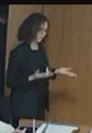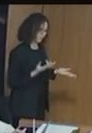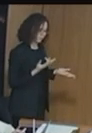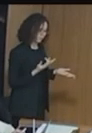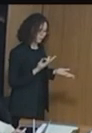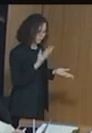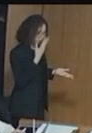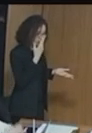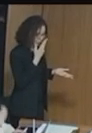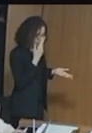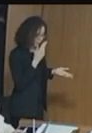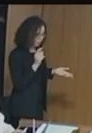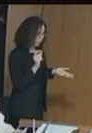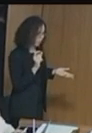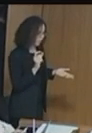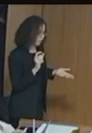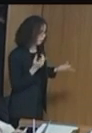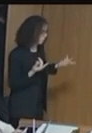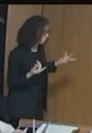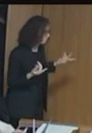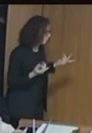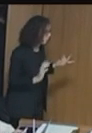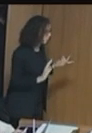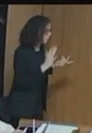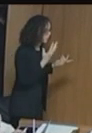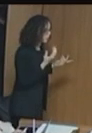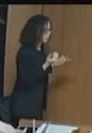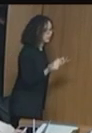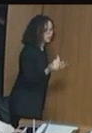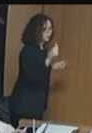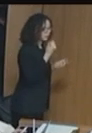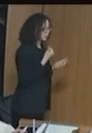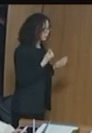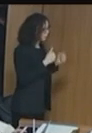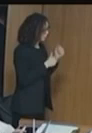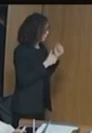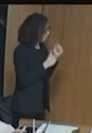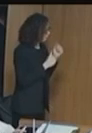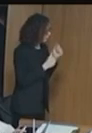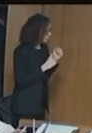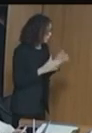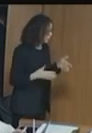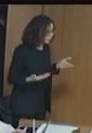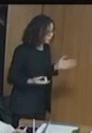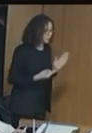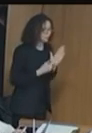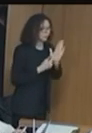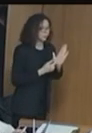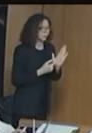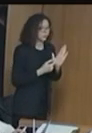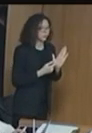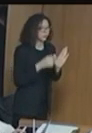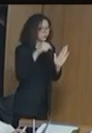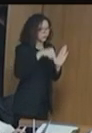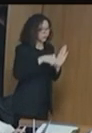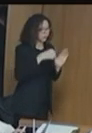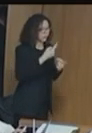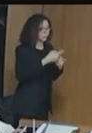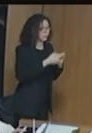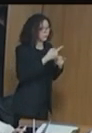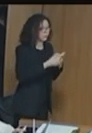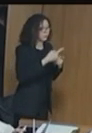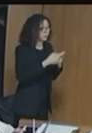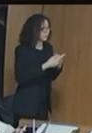Supostamente isso aconteceu. Ela me confidenciou. Não apresentei nessa casa, por quê? Porque